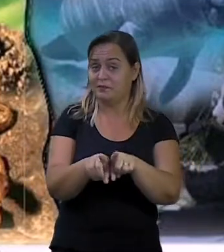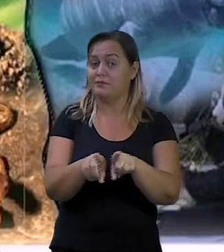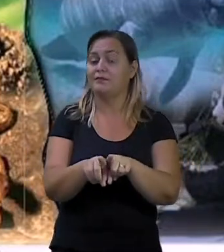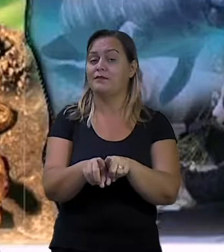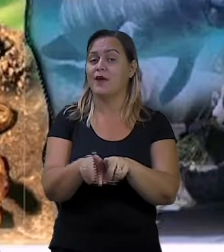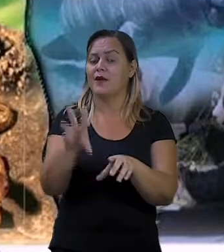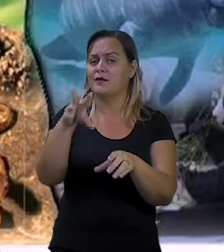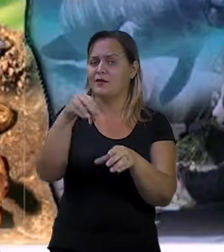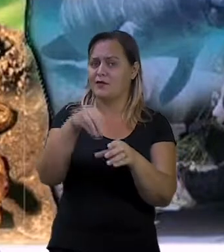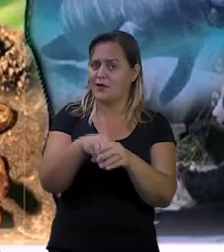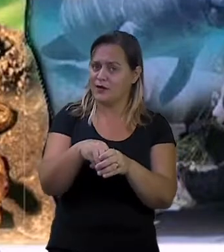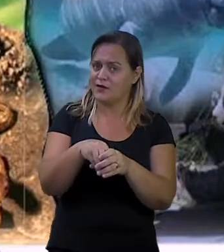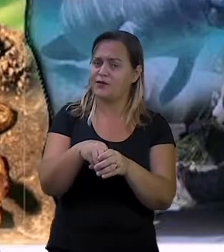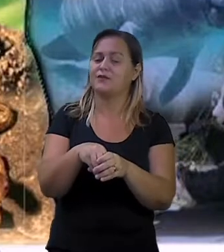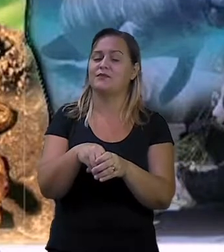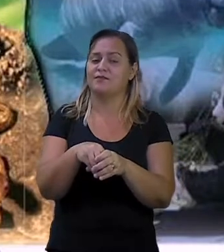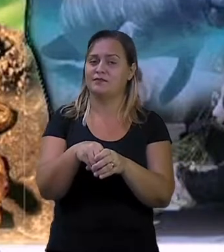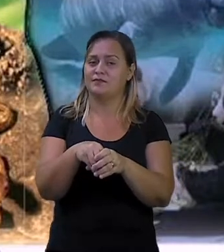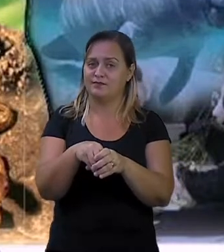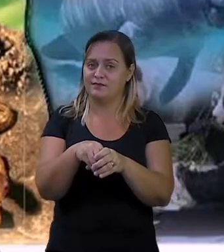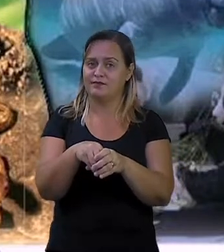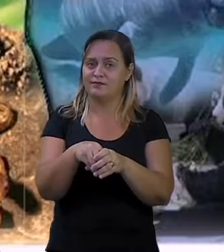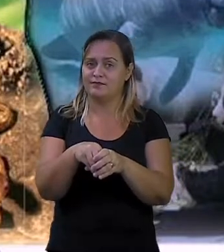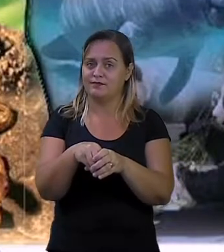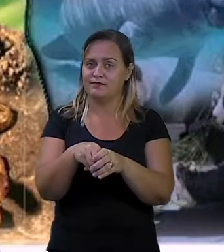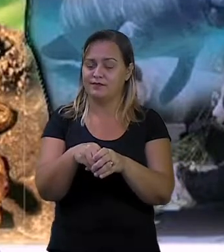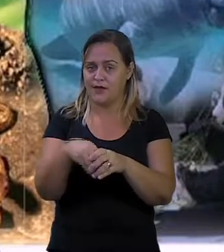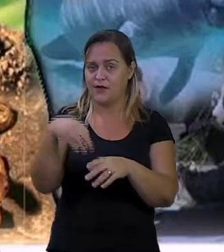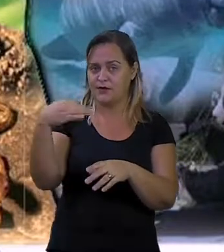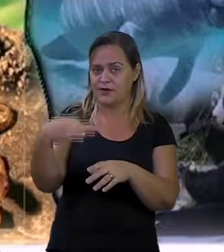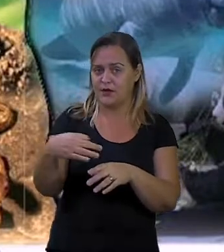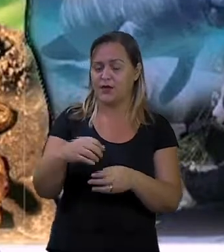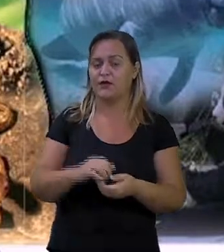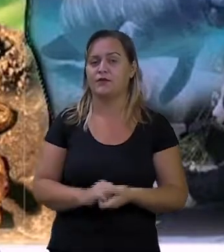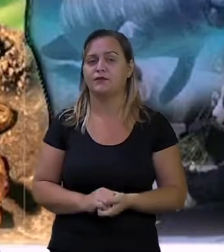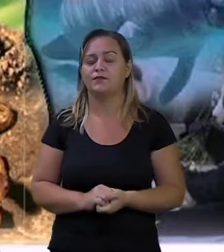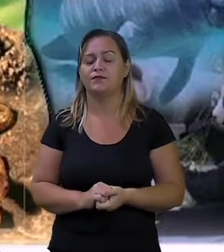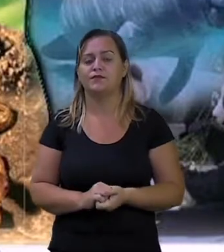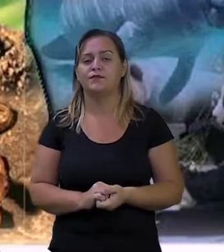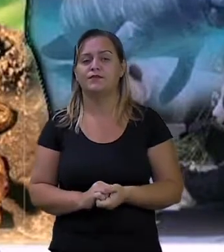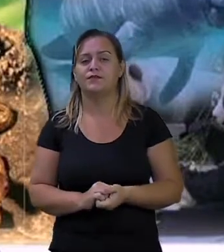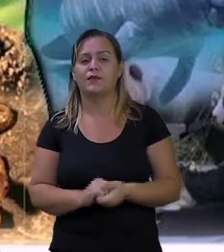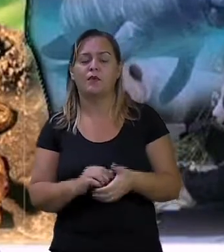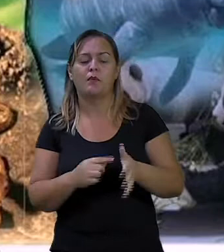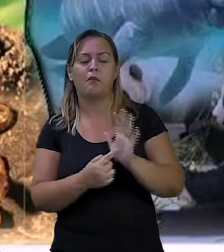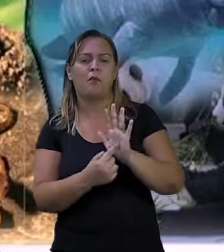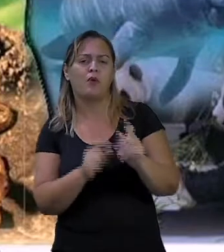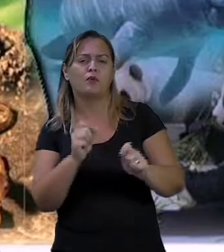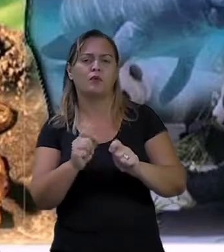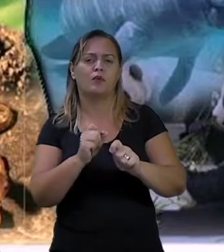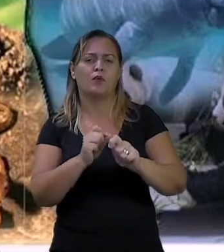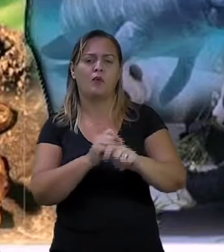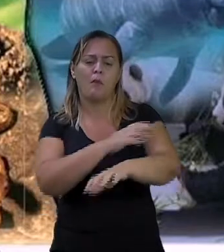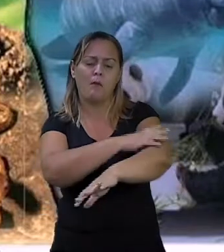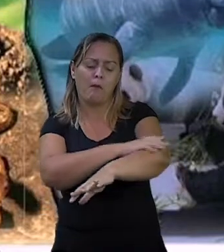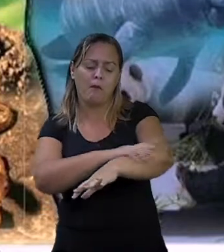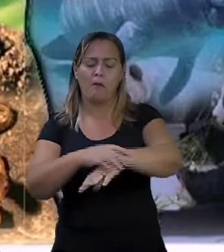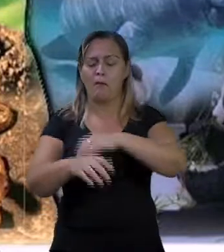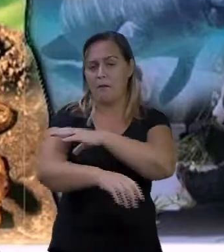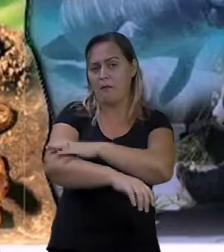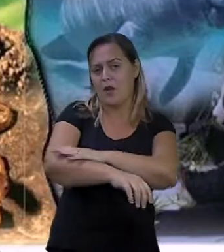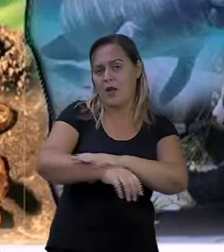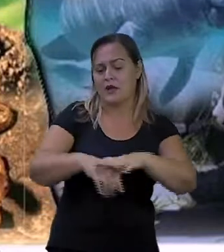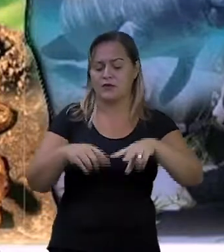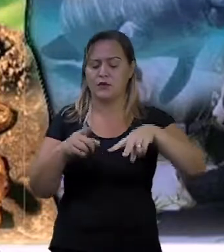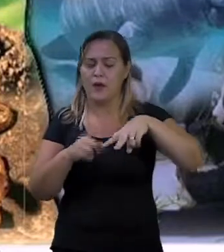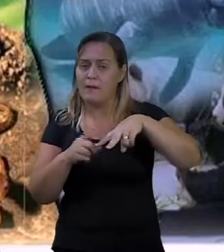o esqueleto interno em si, que traz ossos de braço, de perna, vai tudo